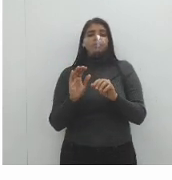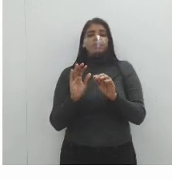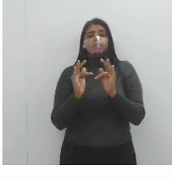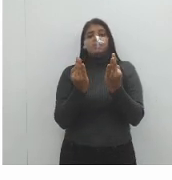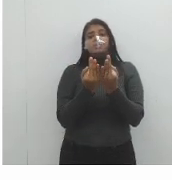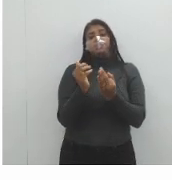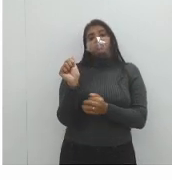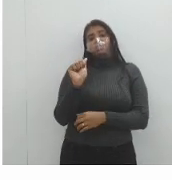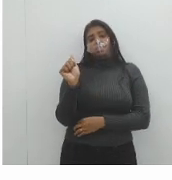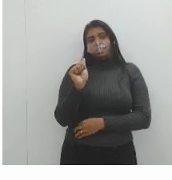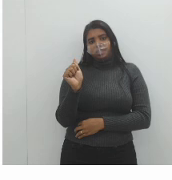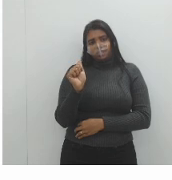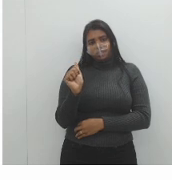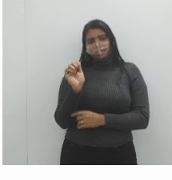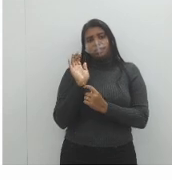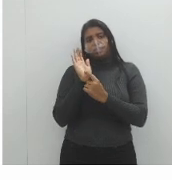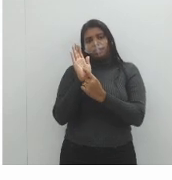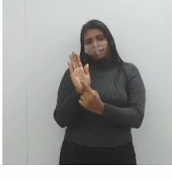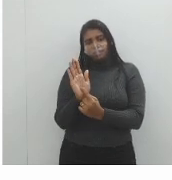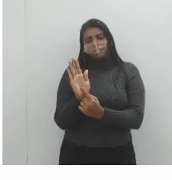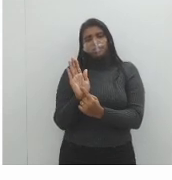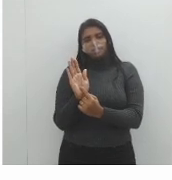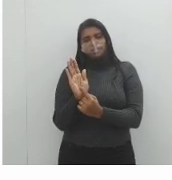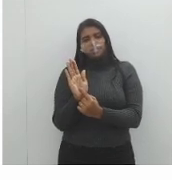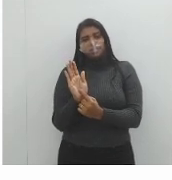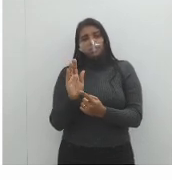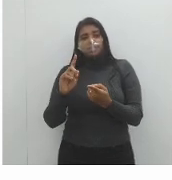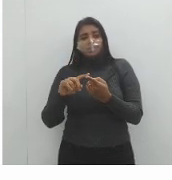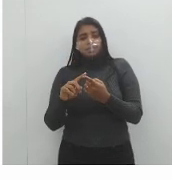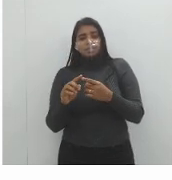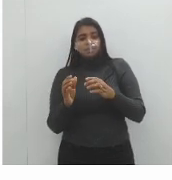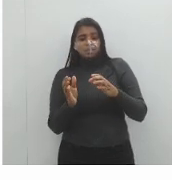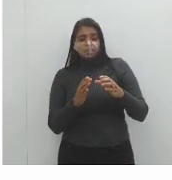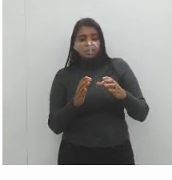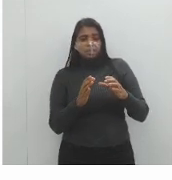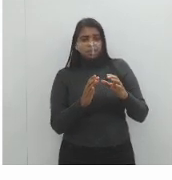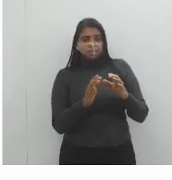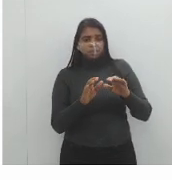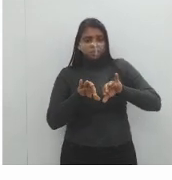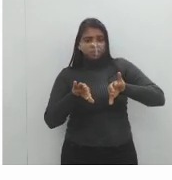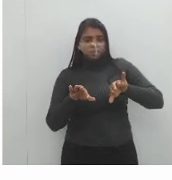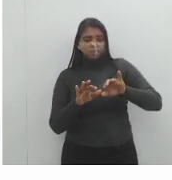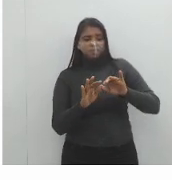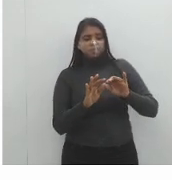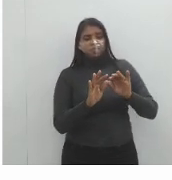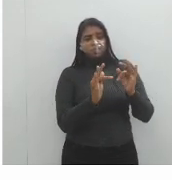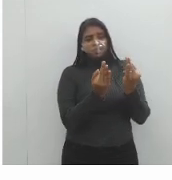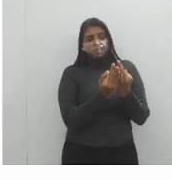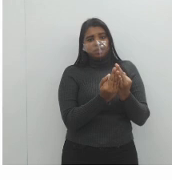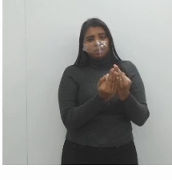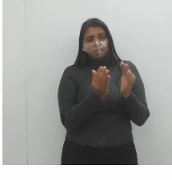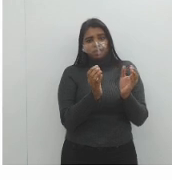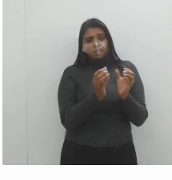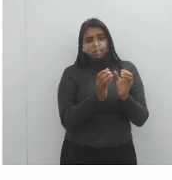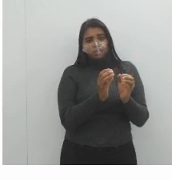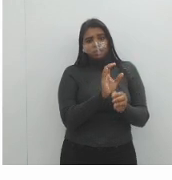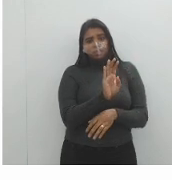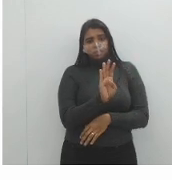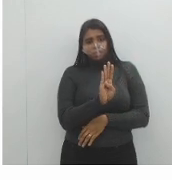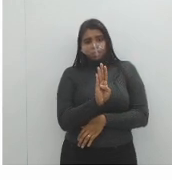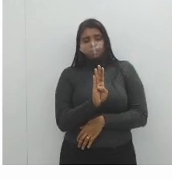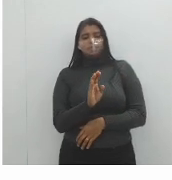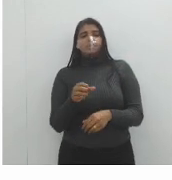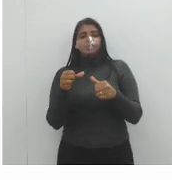A, que são os elementos representativos, e a família do grupo B, que são os elementos de transição. Então, veja que eu destaquei